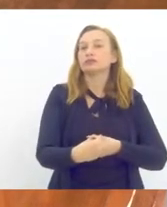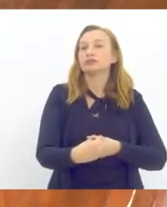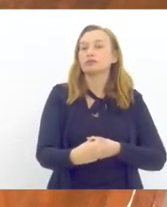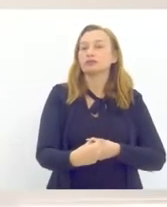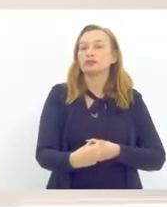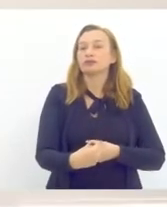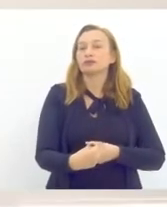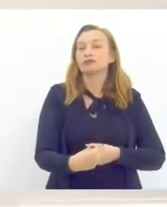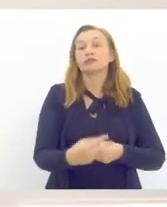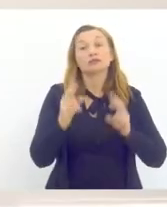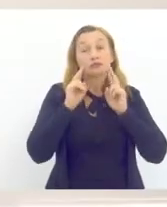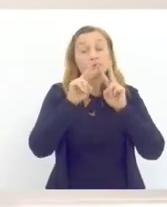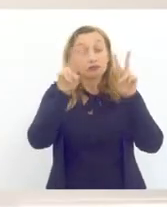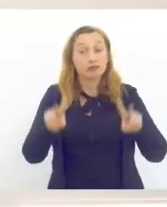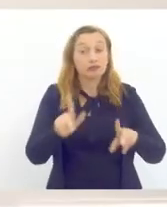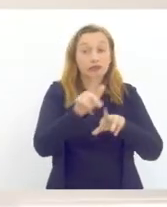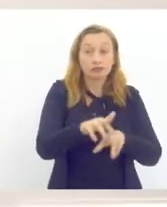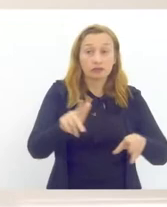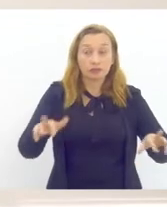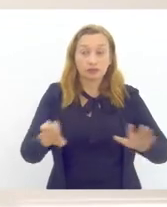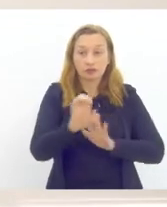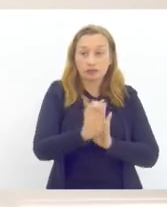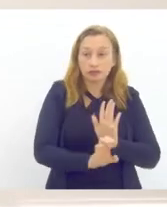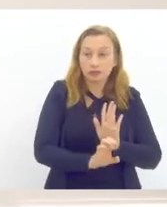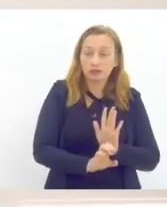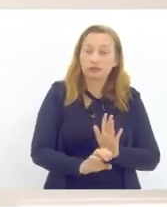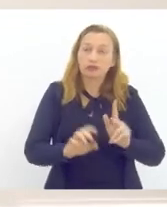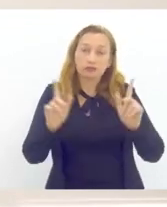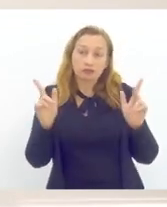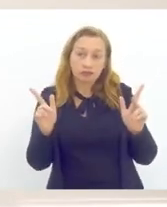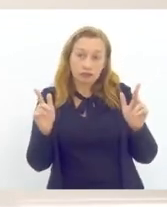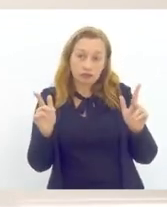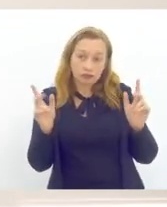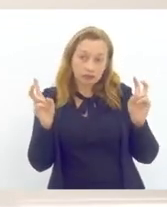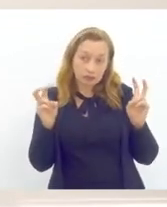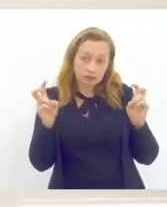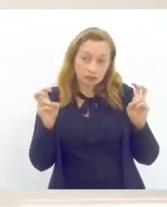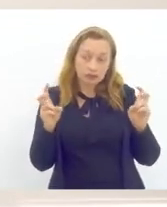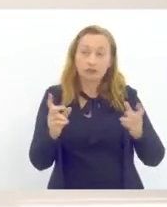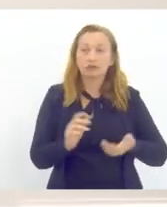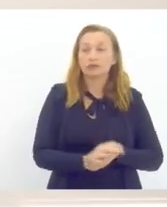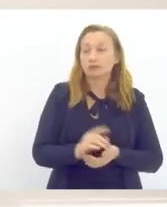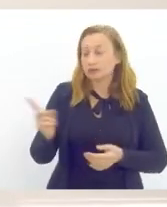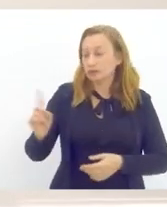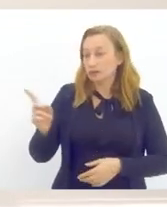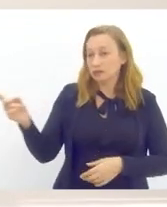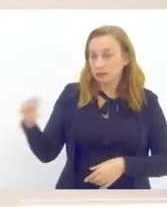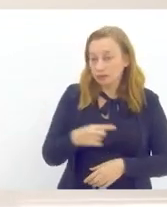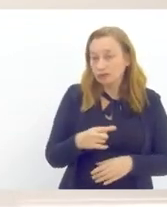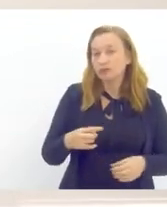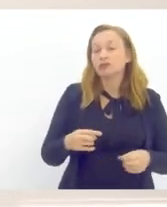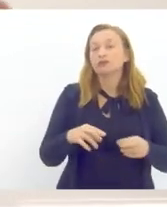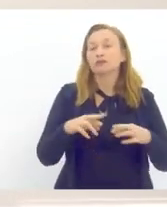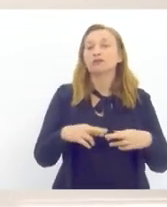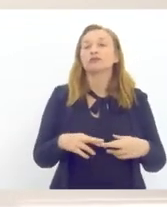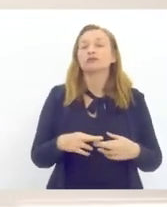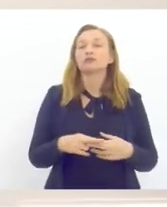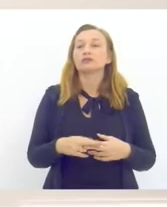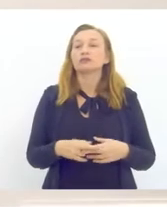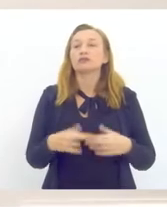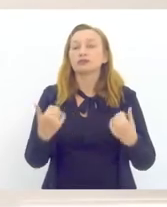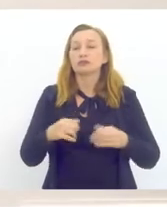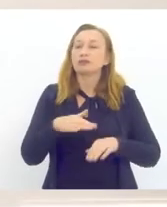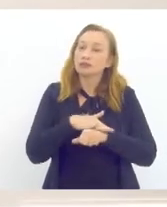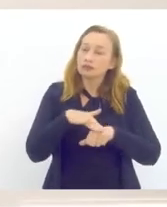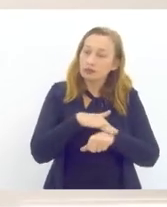vários pontos de vista. Temos emendas que tratam de questões que sequer apareceram aqui na audiência pública, então que a gente vai ter também que conversar com os autores